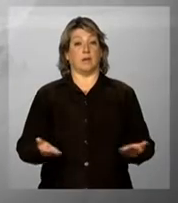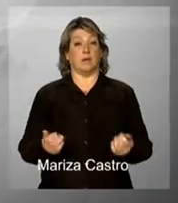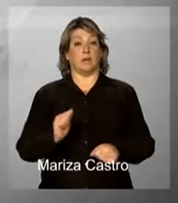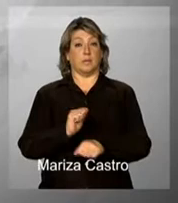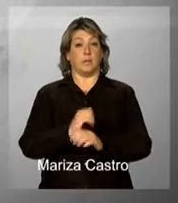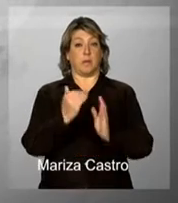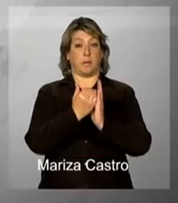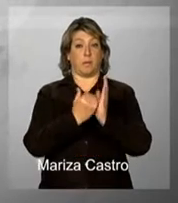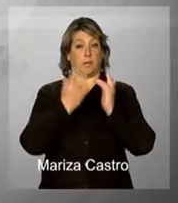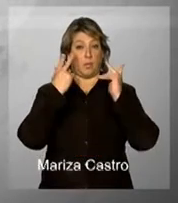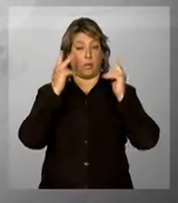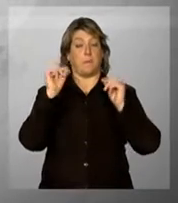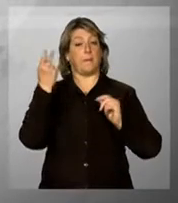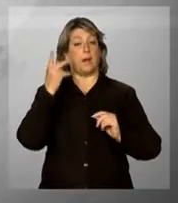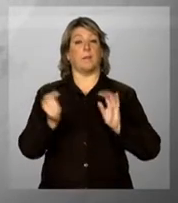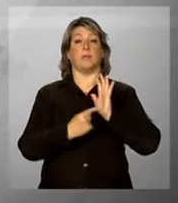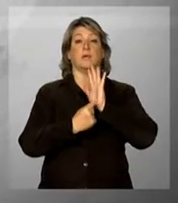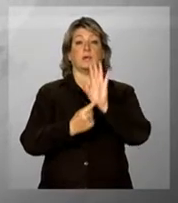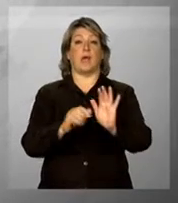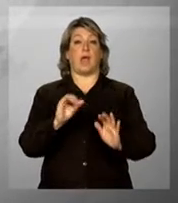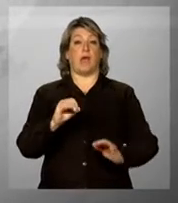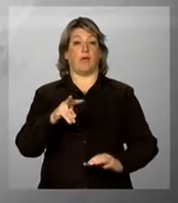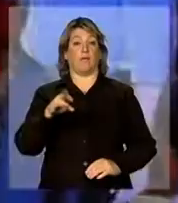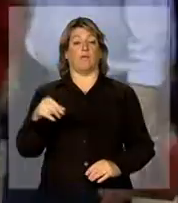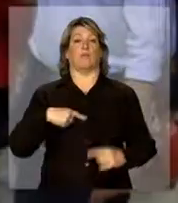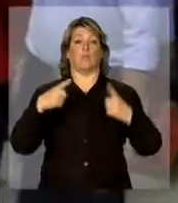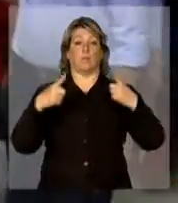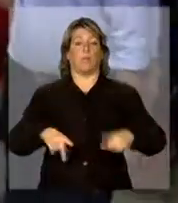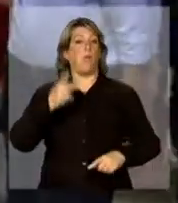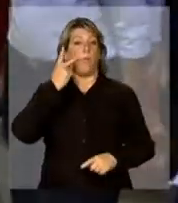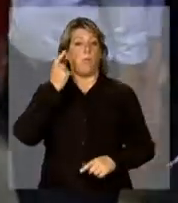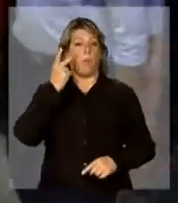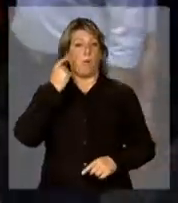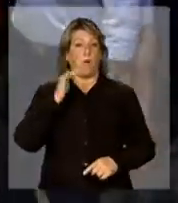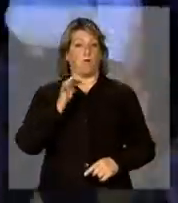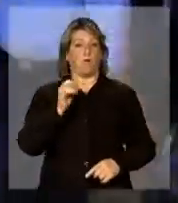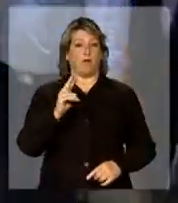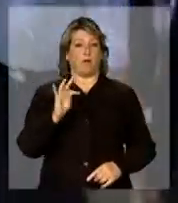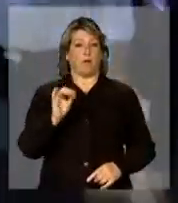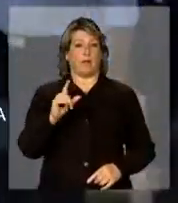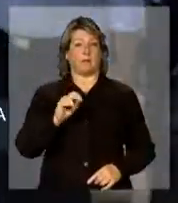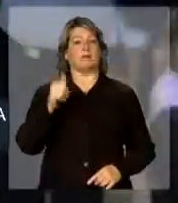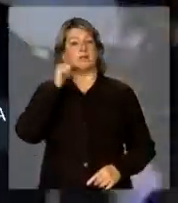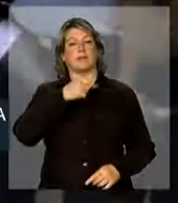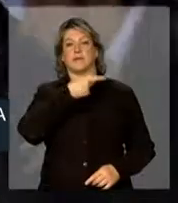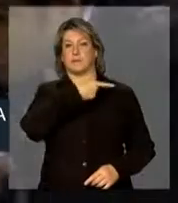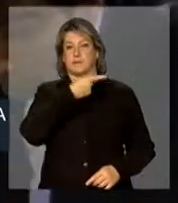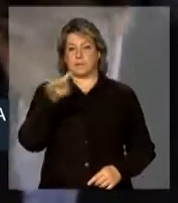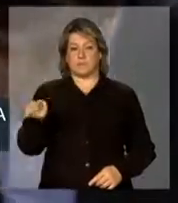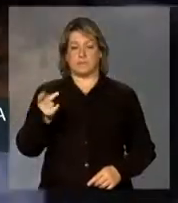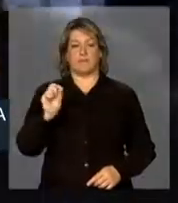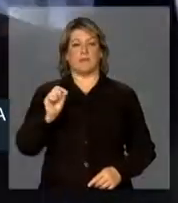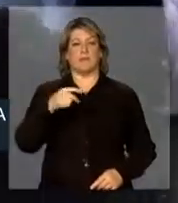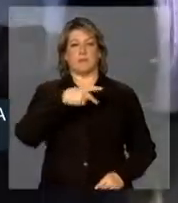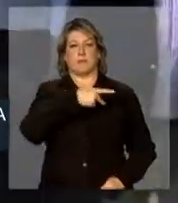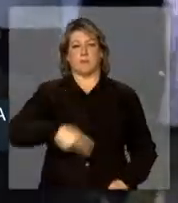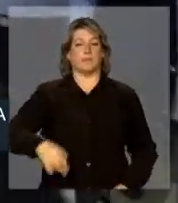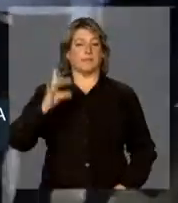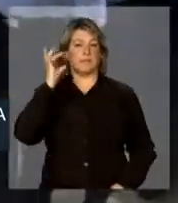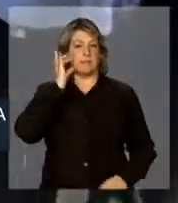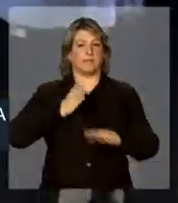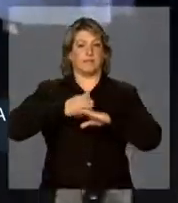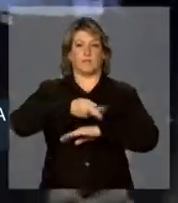interrompemos a programação para transmitir ao vivo de Fortaleza a visita da presidenta Dilma Rousseff ao estádio Governador